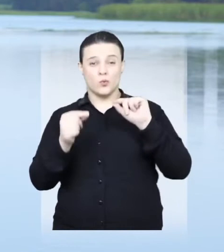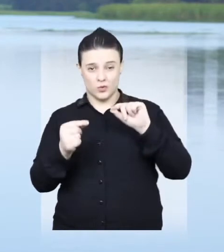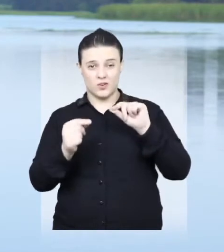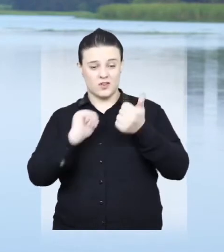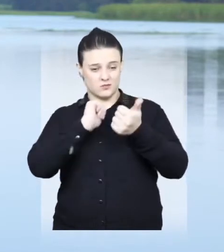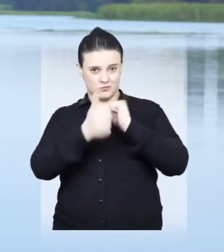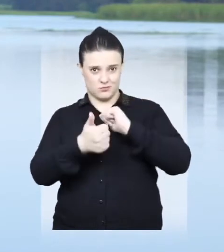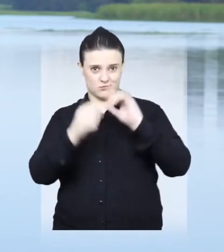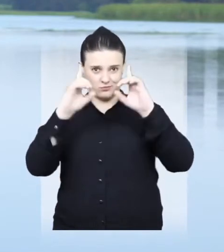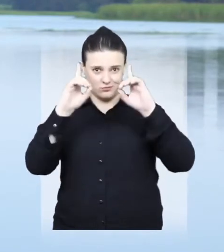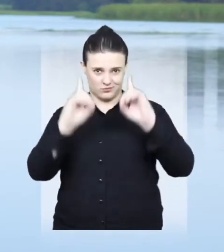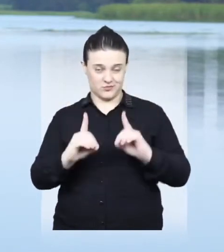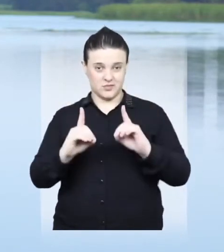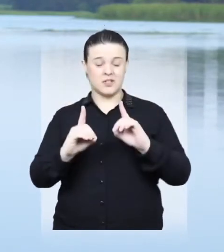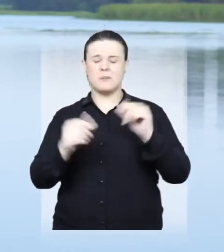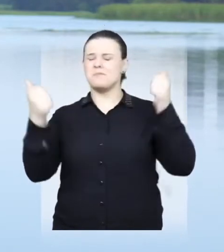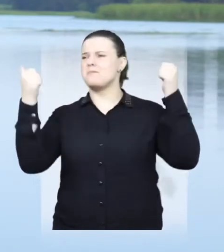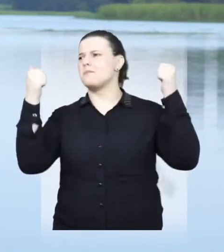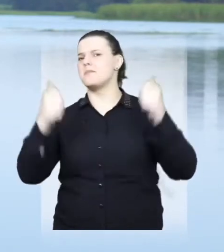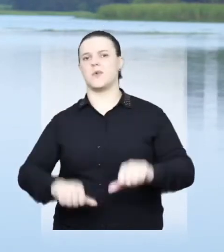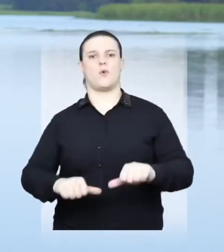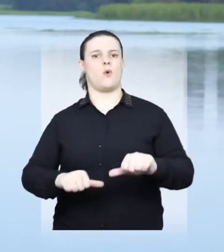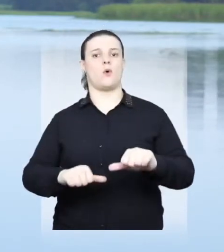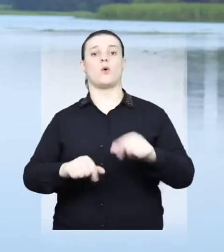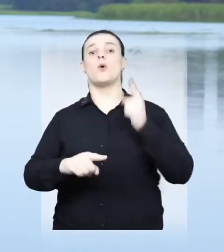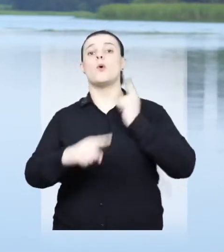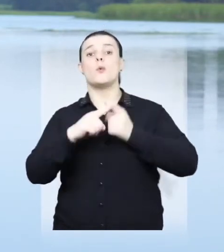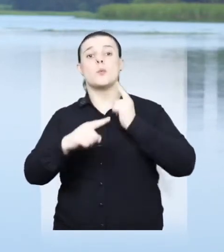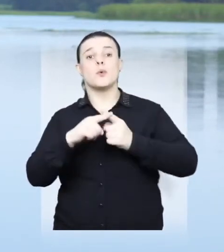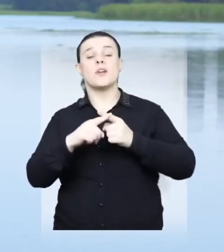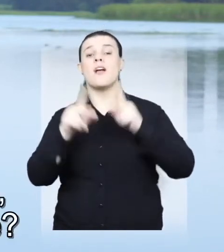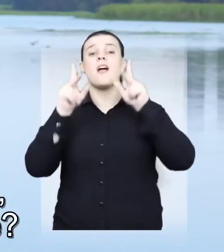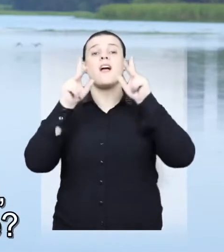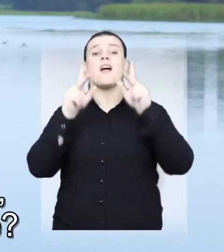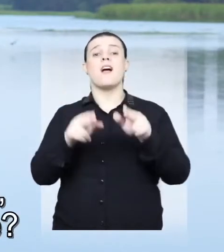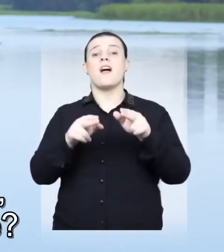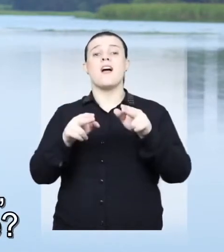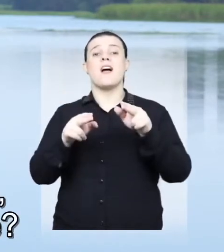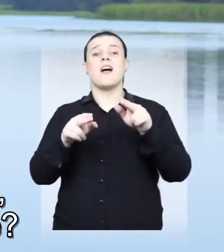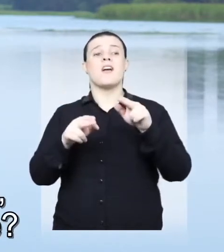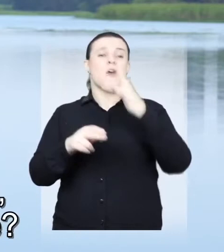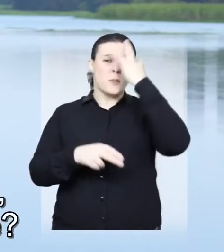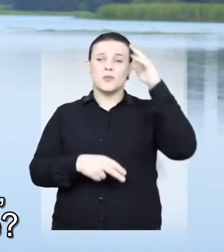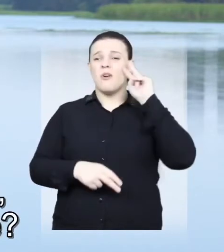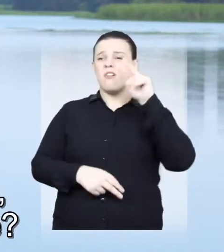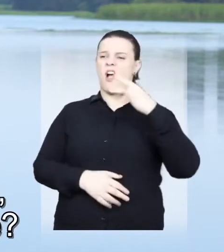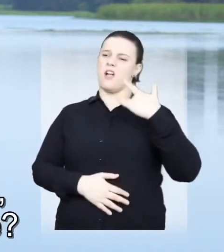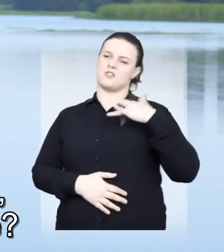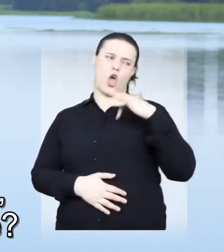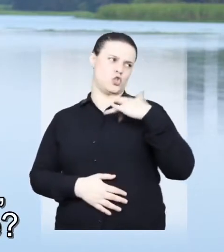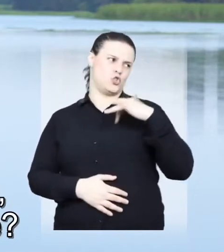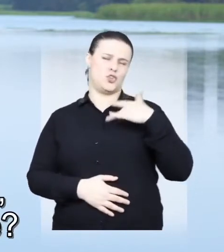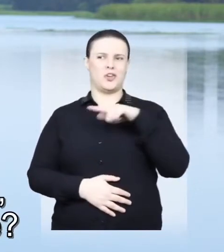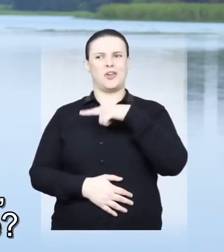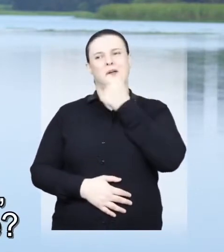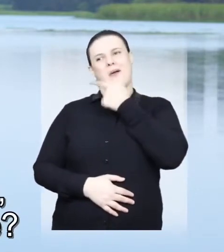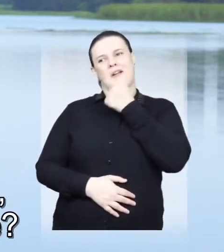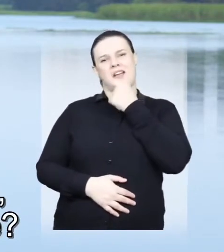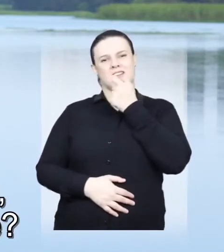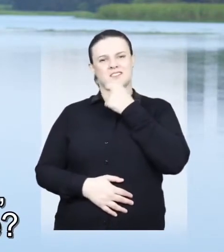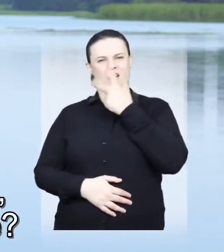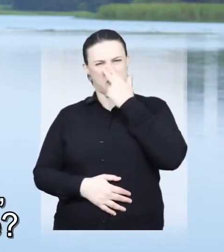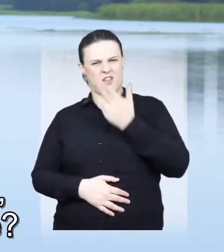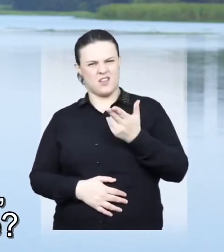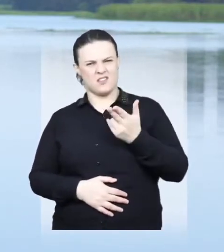paradesporto é pior ainda, porque é como se fosse um bando de coitadinhos fazendo algo